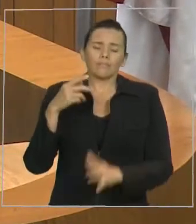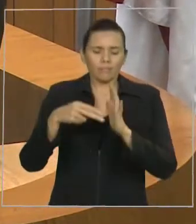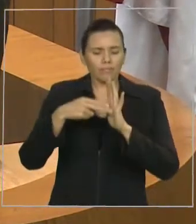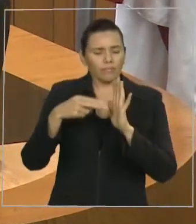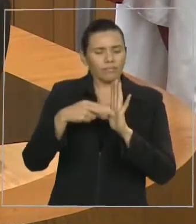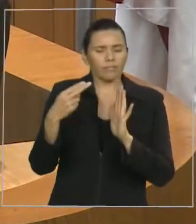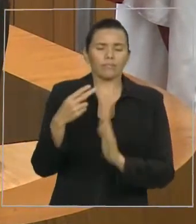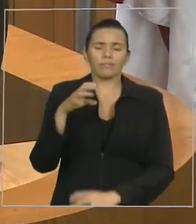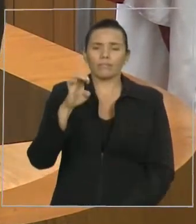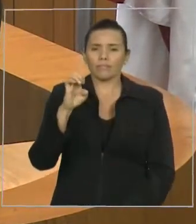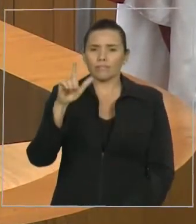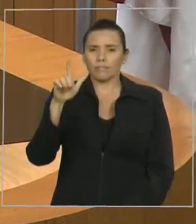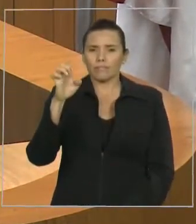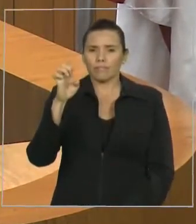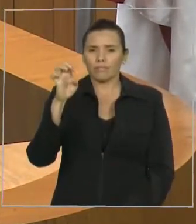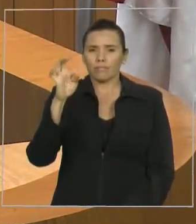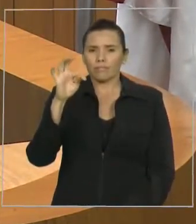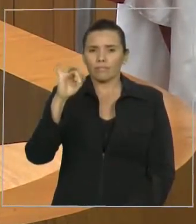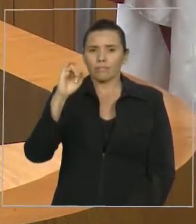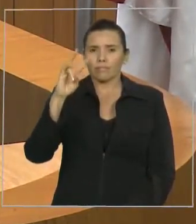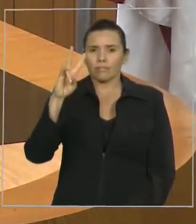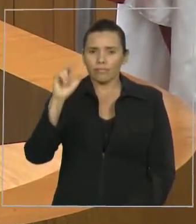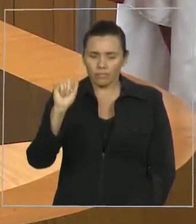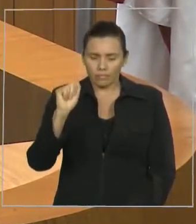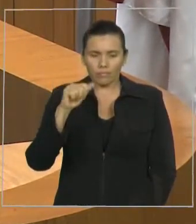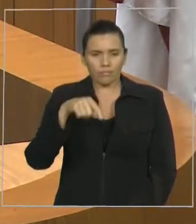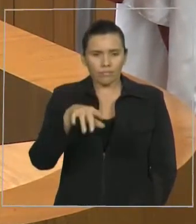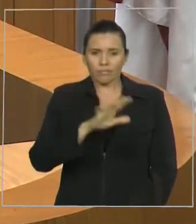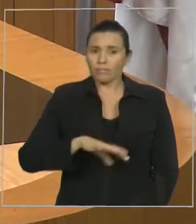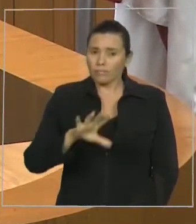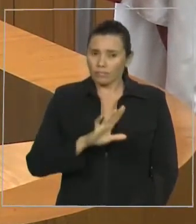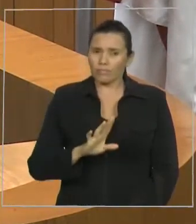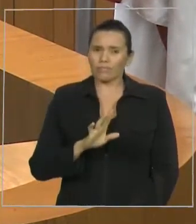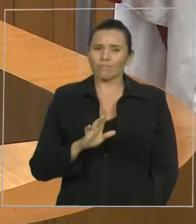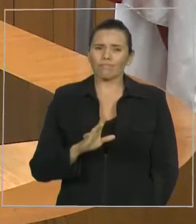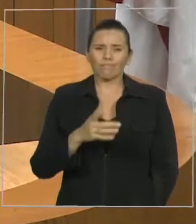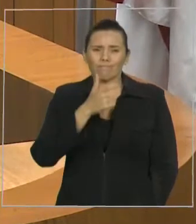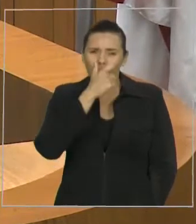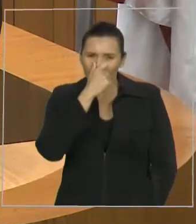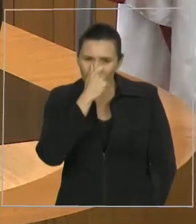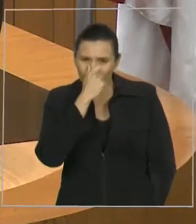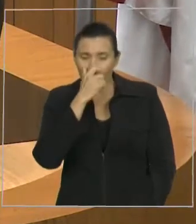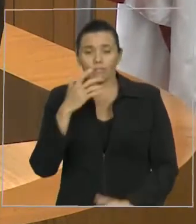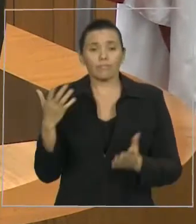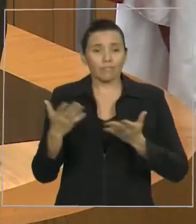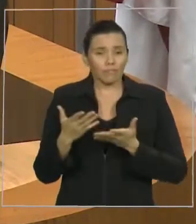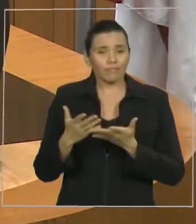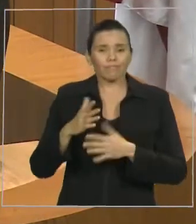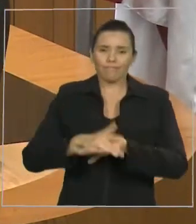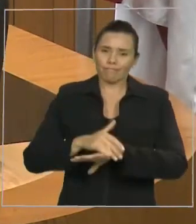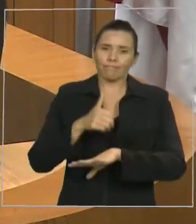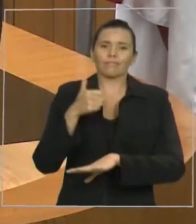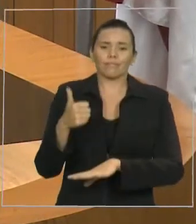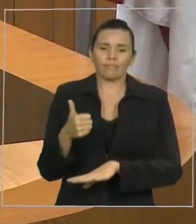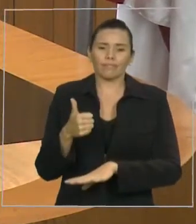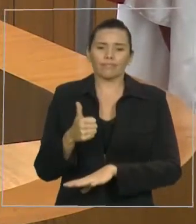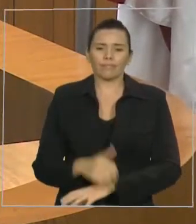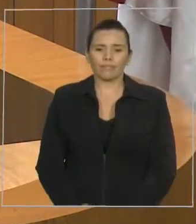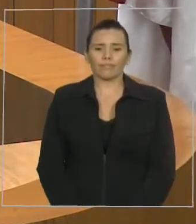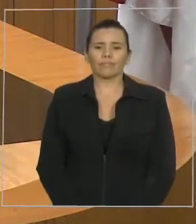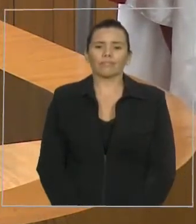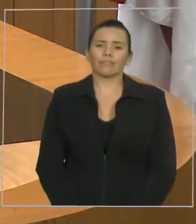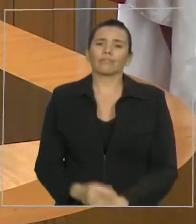fique também como sugestão, de vez em quando, a operacionalização desses mutirões, podendo